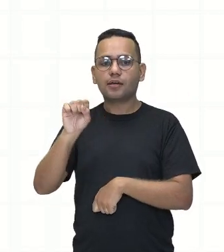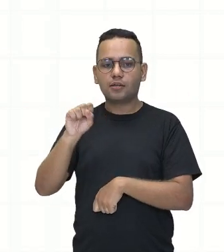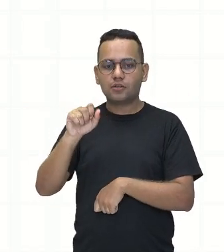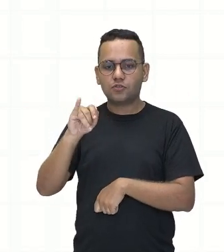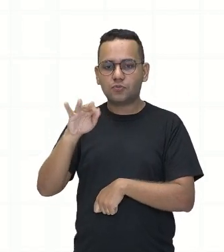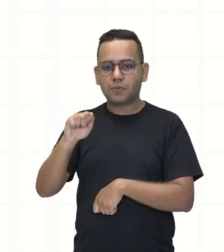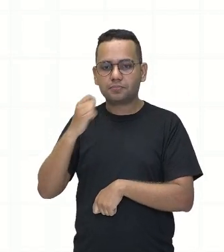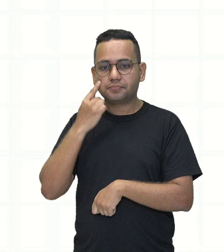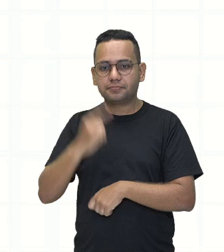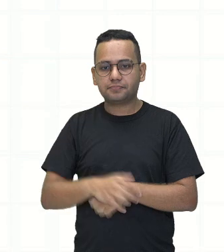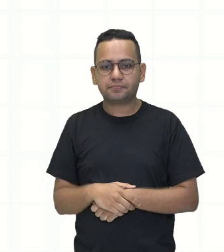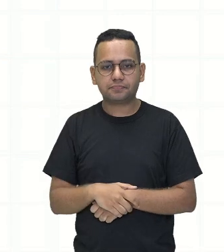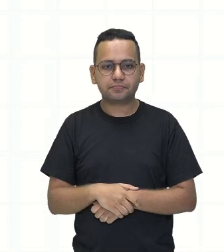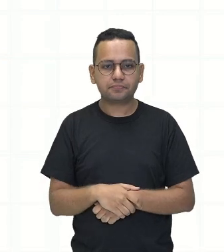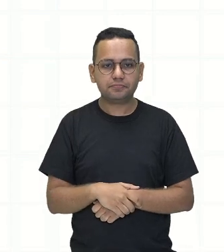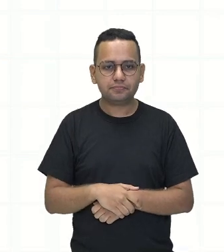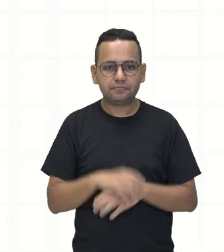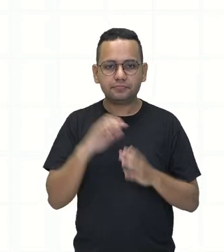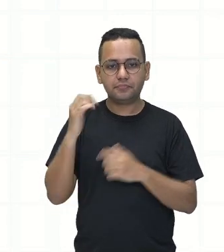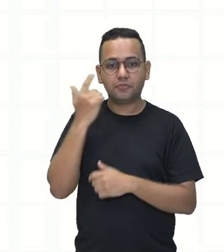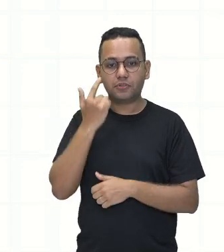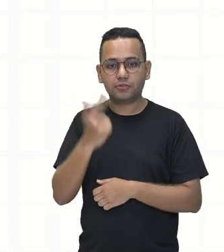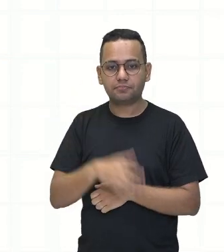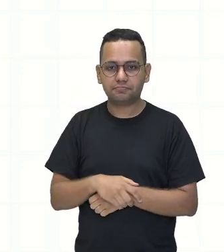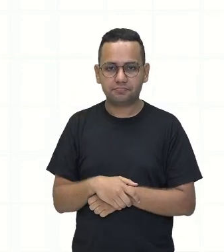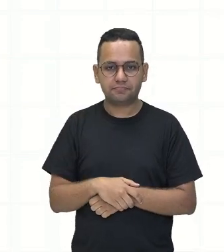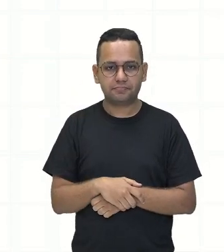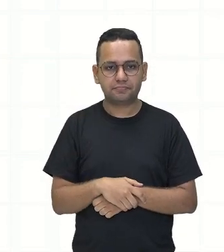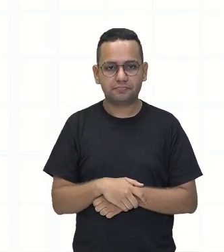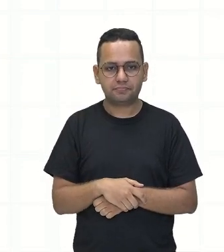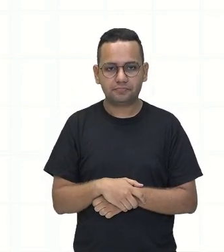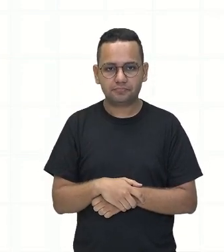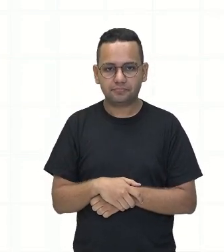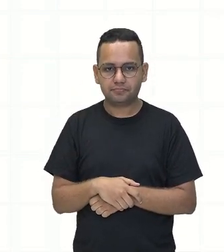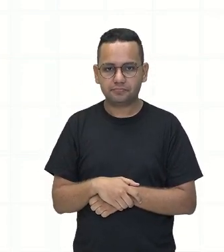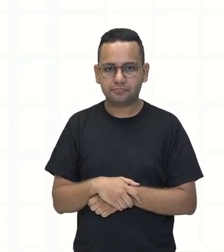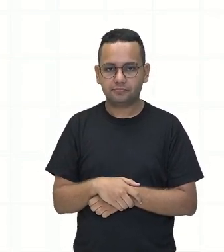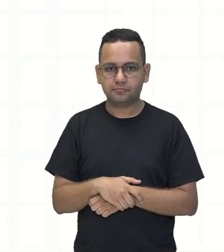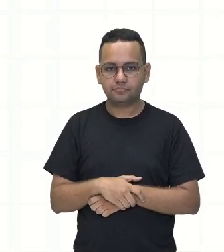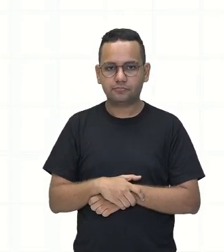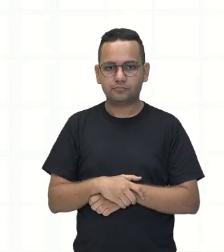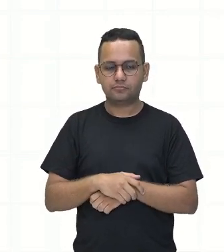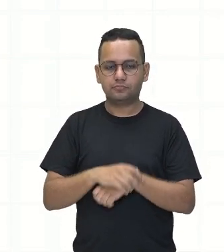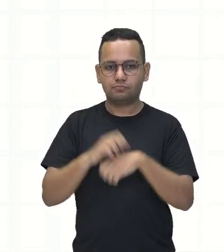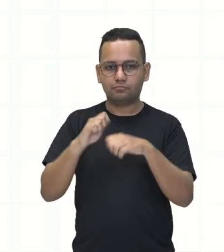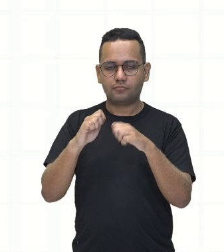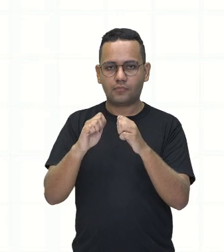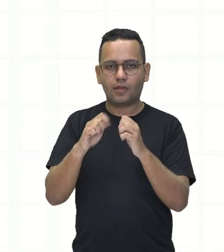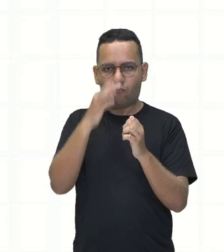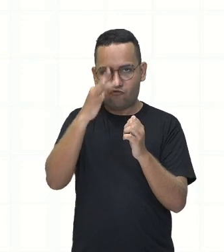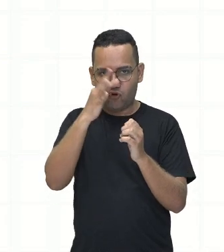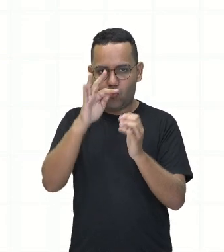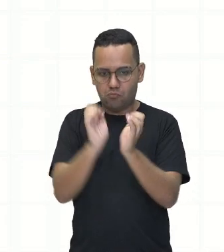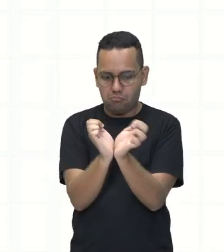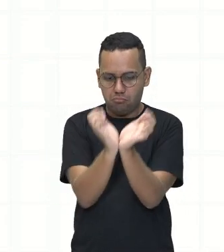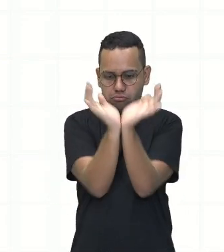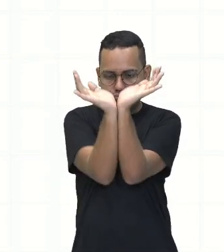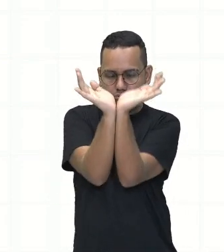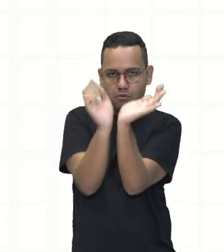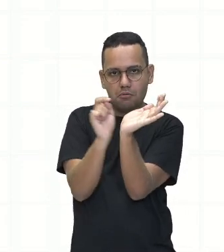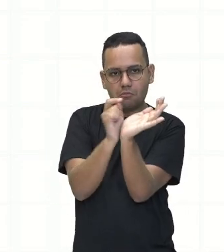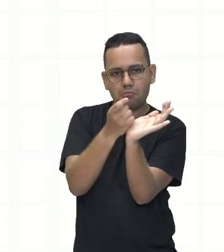aí a autopolinização, né, que é quando o pólen presente na flor tem um contato com o estigma